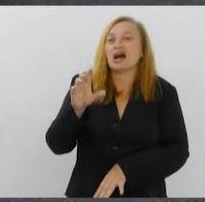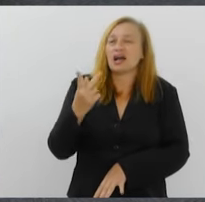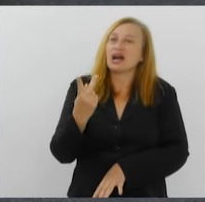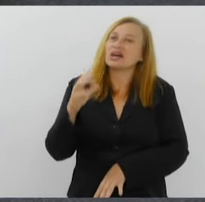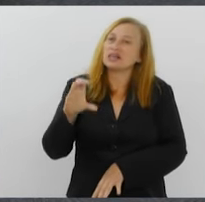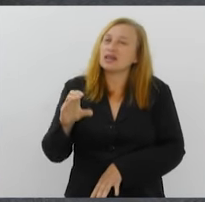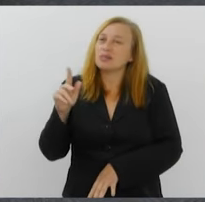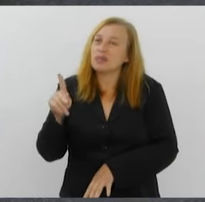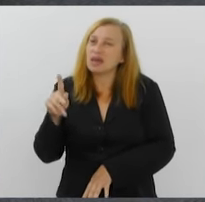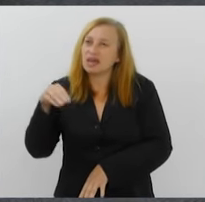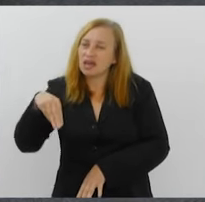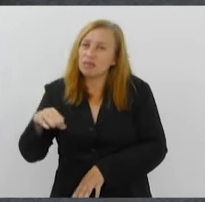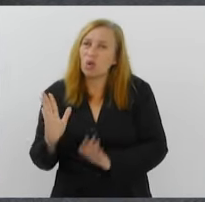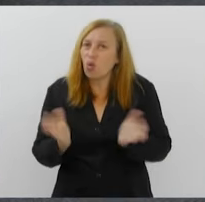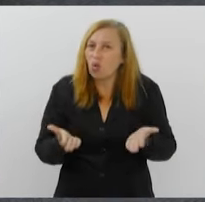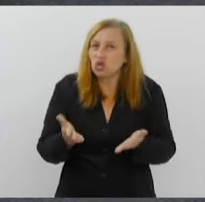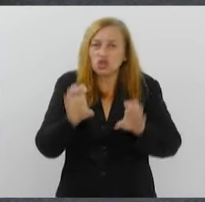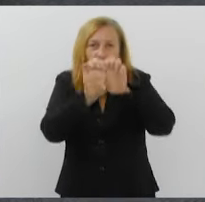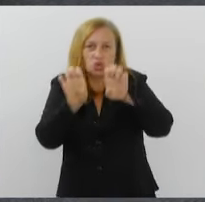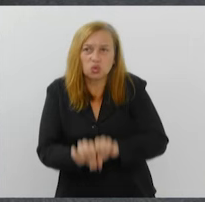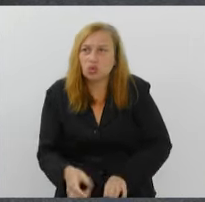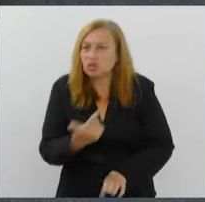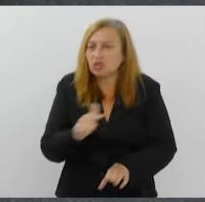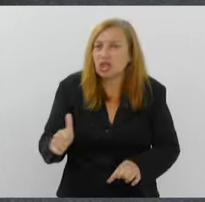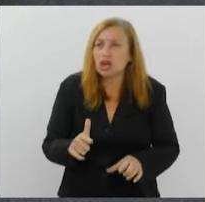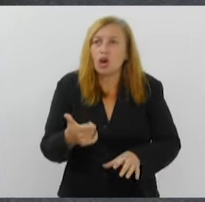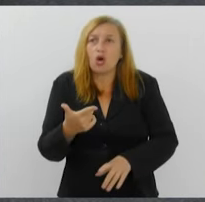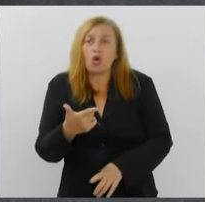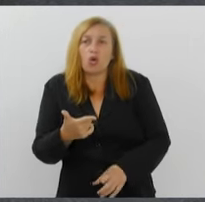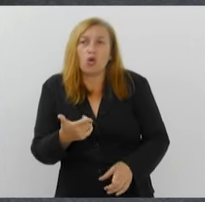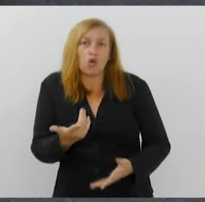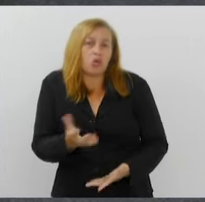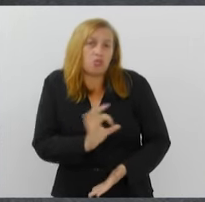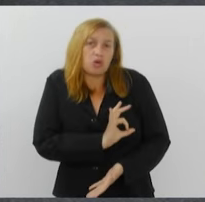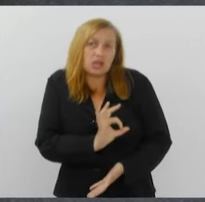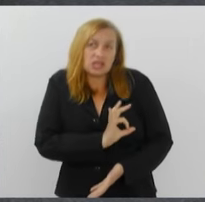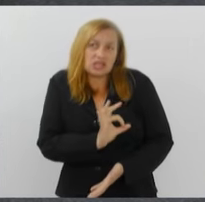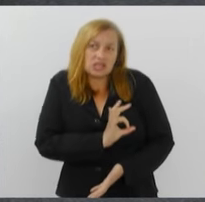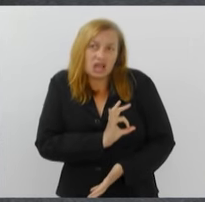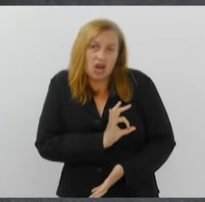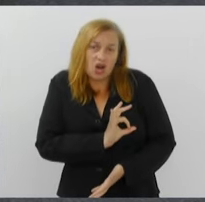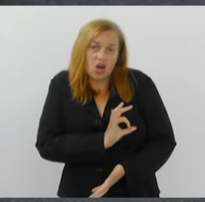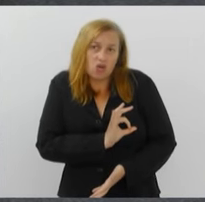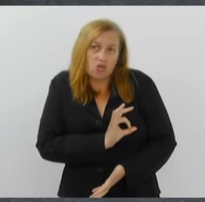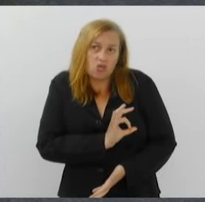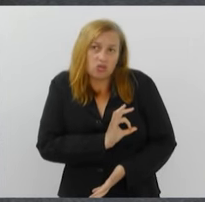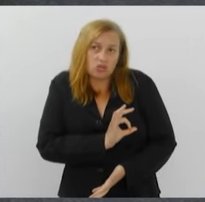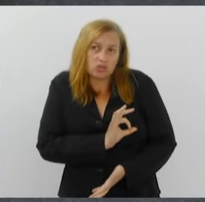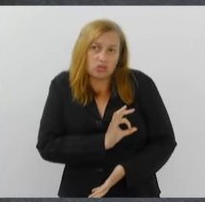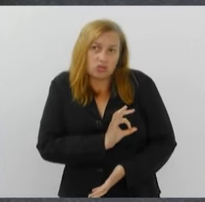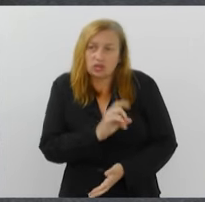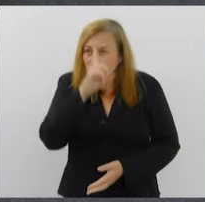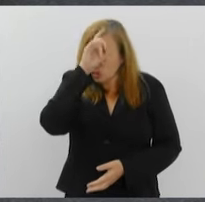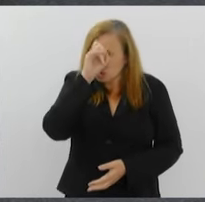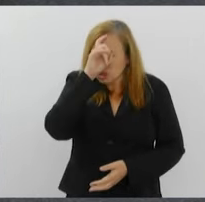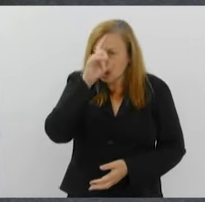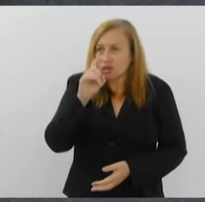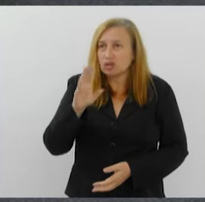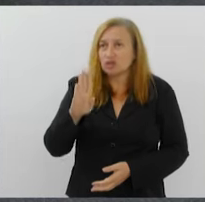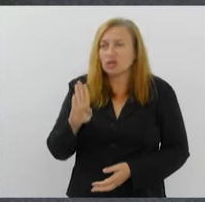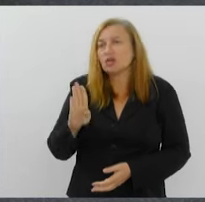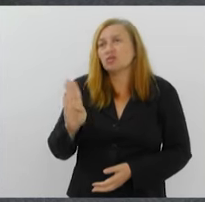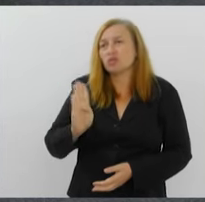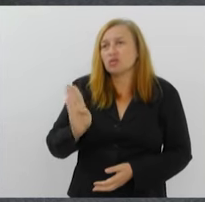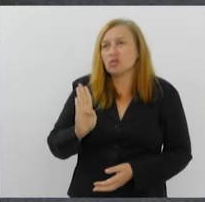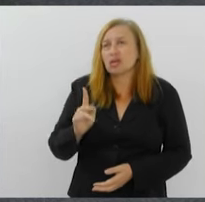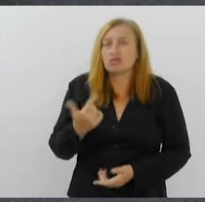estrutura. Um policial que toma um tiro de fuzil, igual a deputada Lucinha mencionou aqui, que o policial está indo no Hospital de Bom Sucesso e